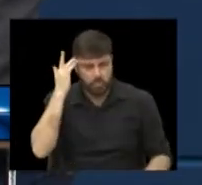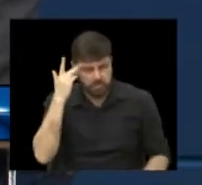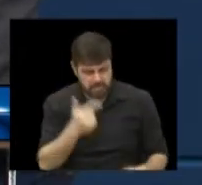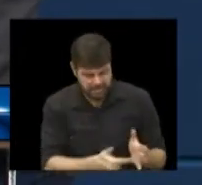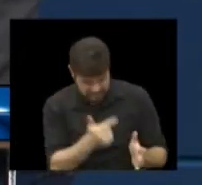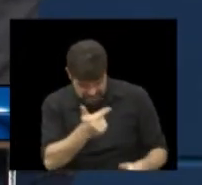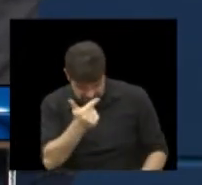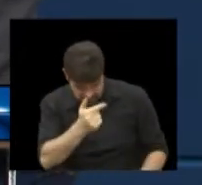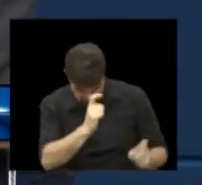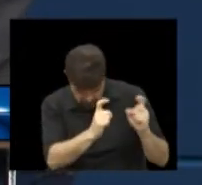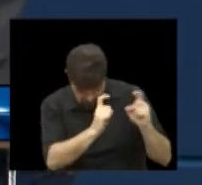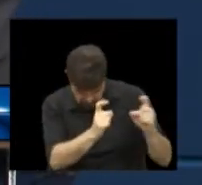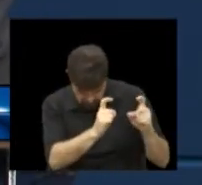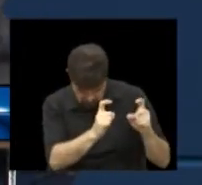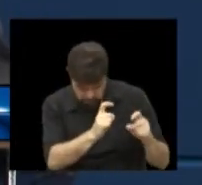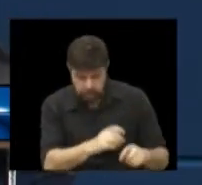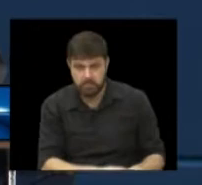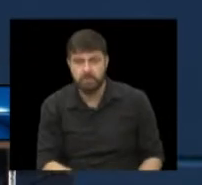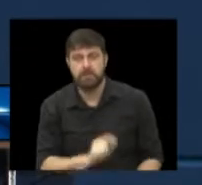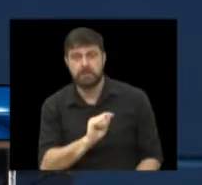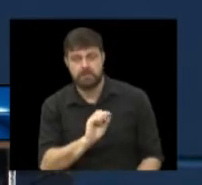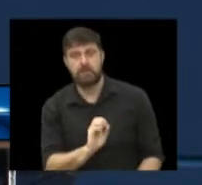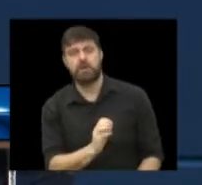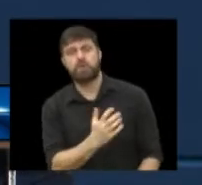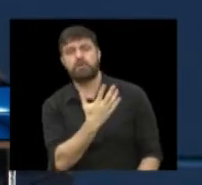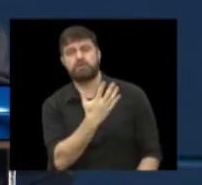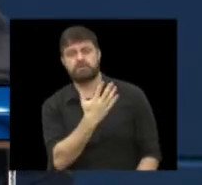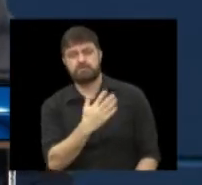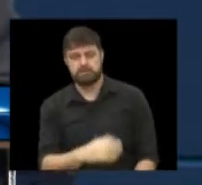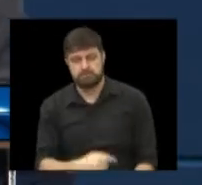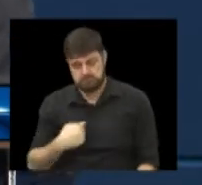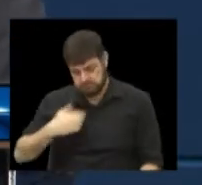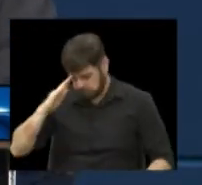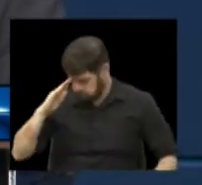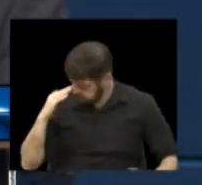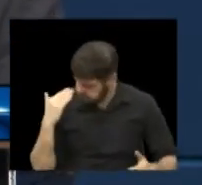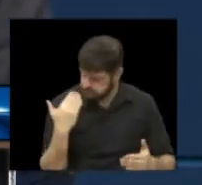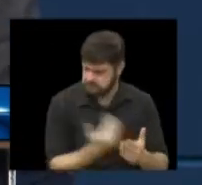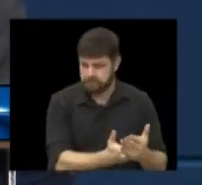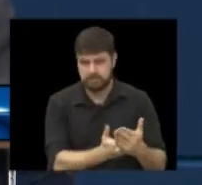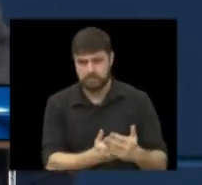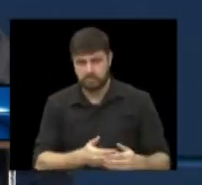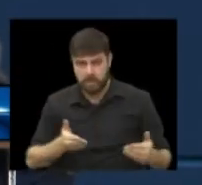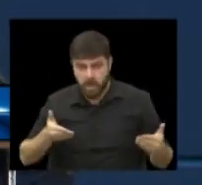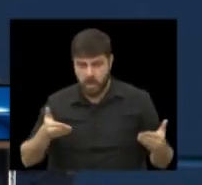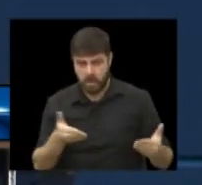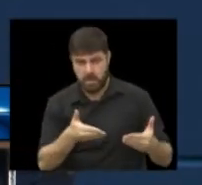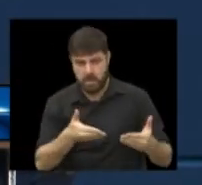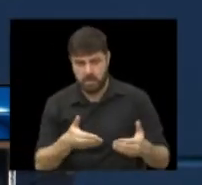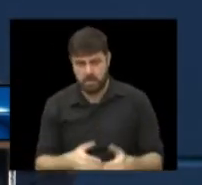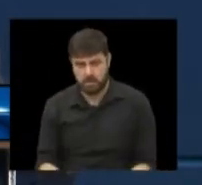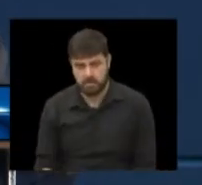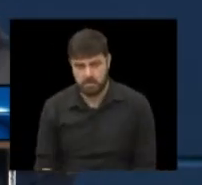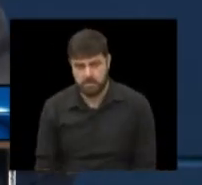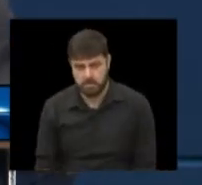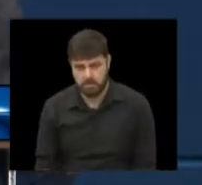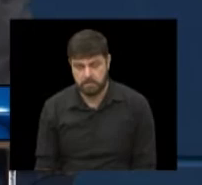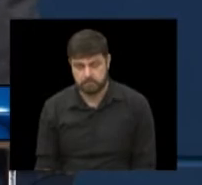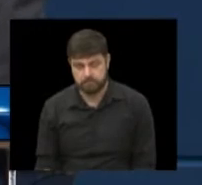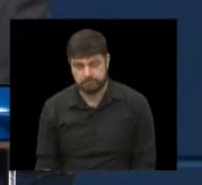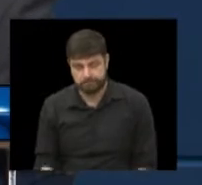vereador, que foi realizada. Eu acredito que agora a